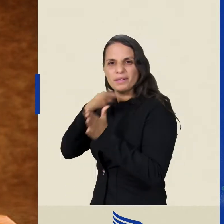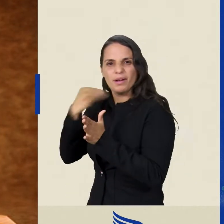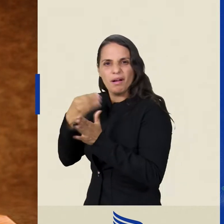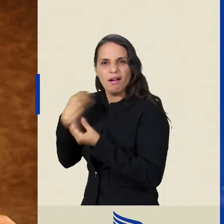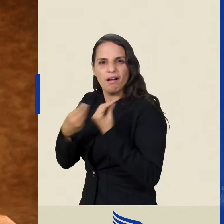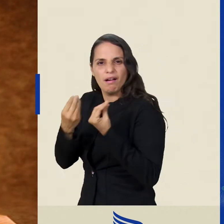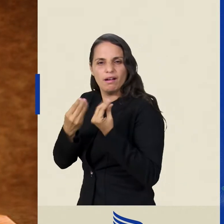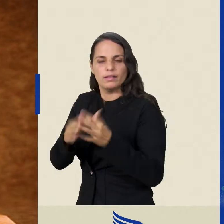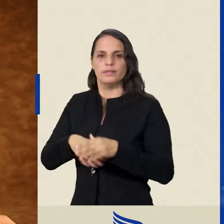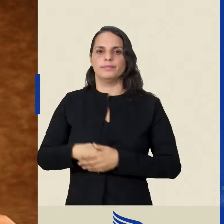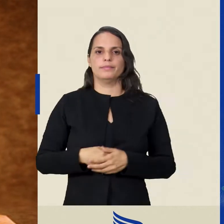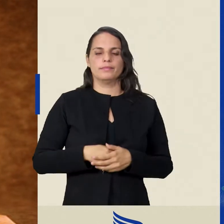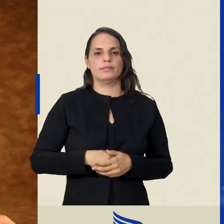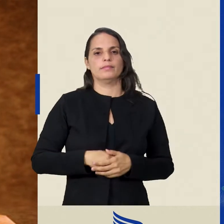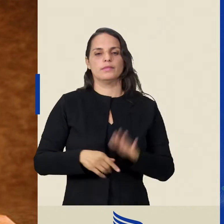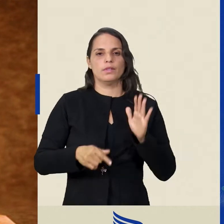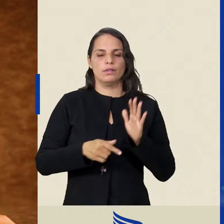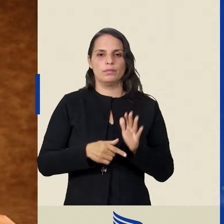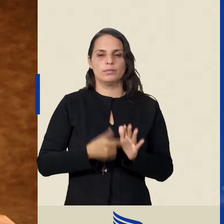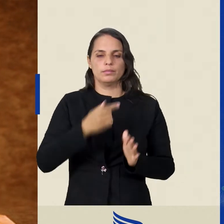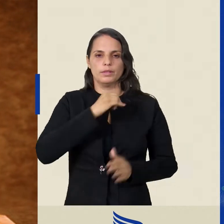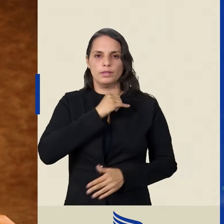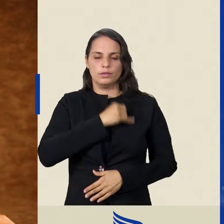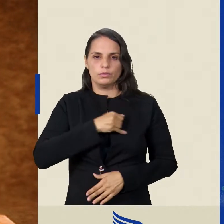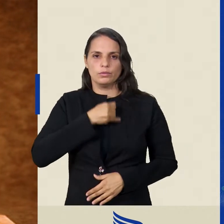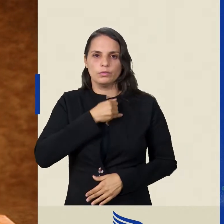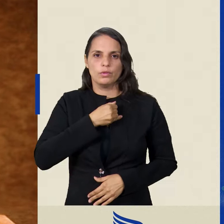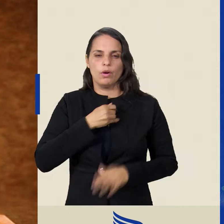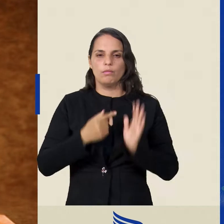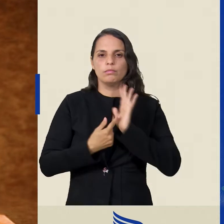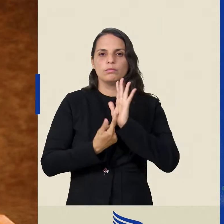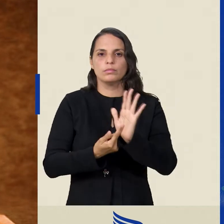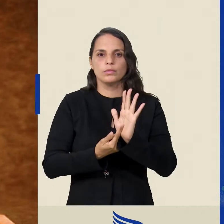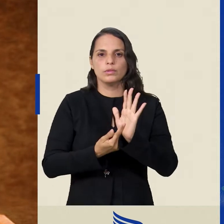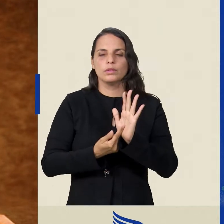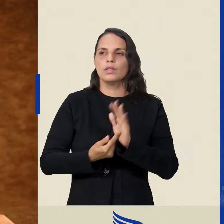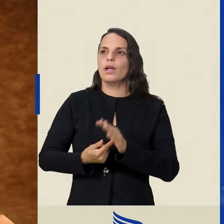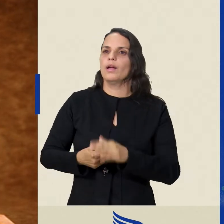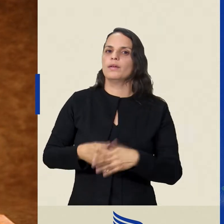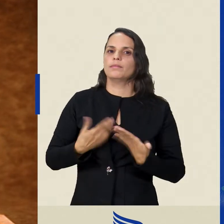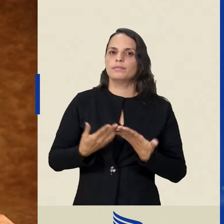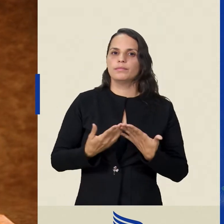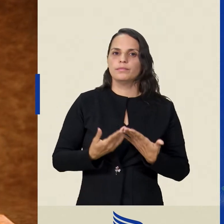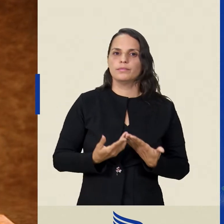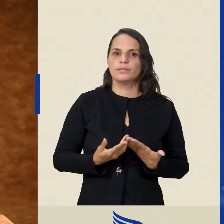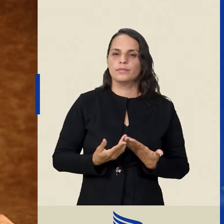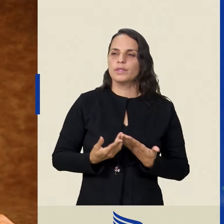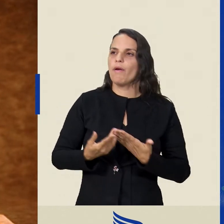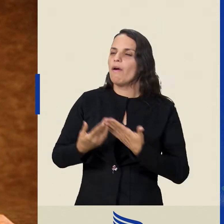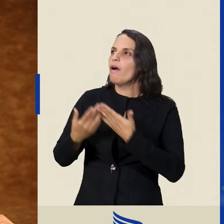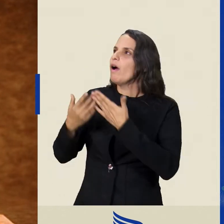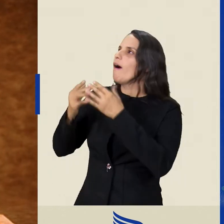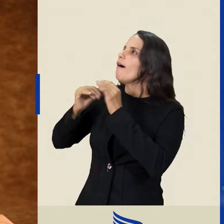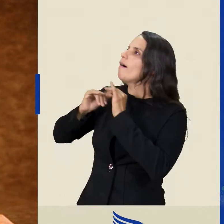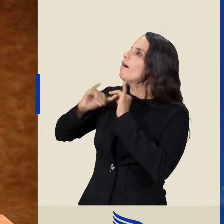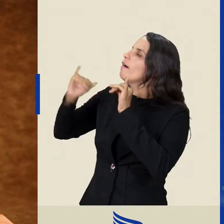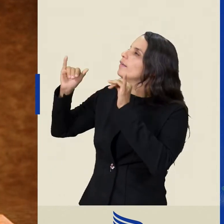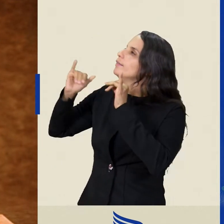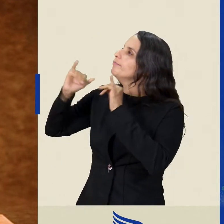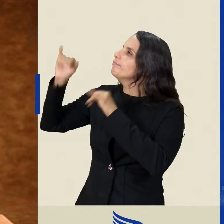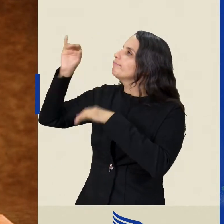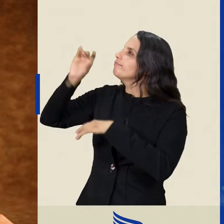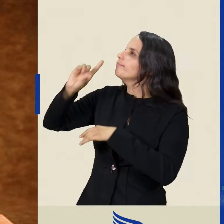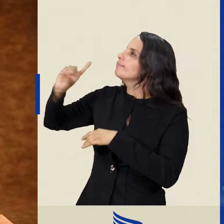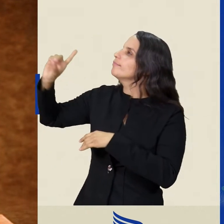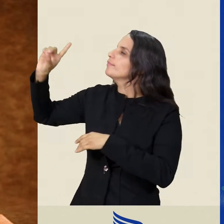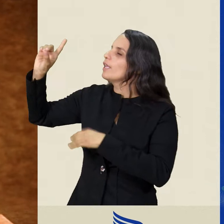João 4, 1 a 3, ele confessa a humanidade de Cristo. Como declarou Paulo em